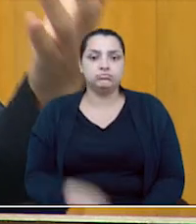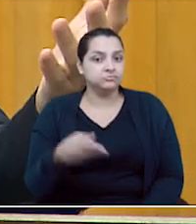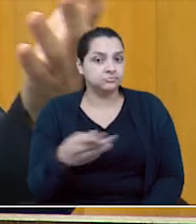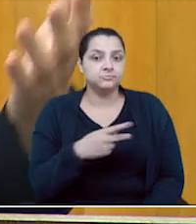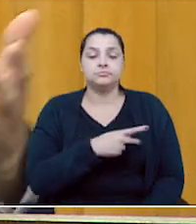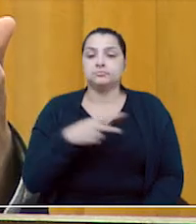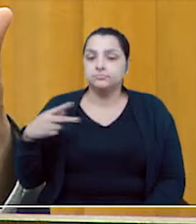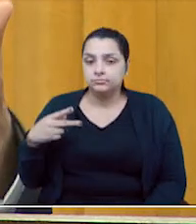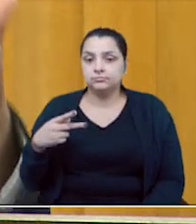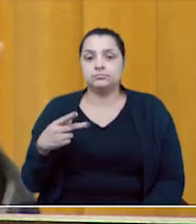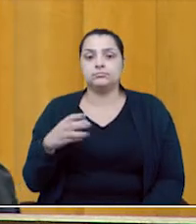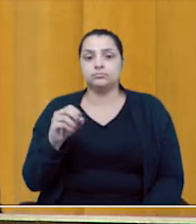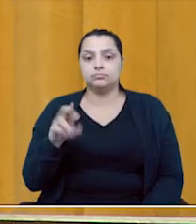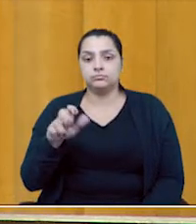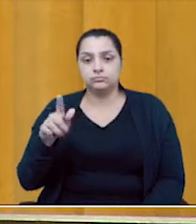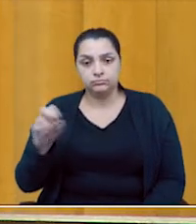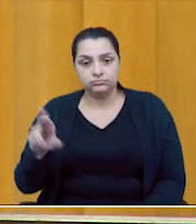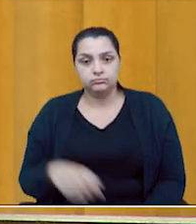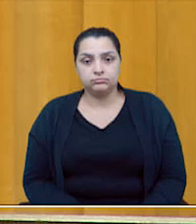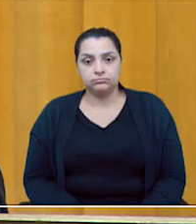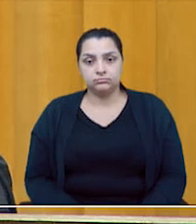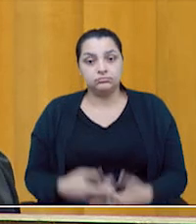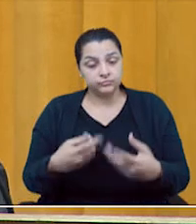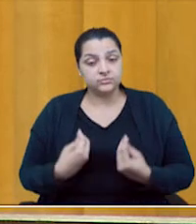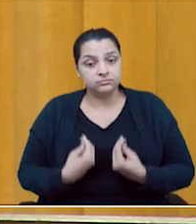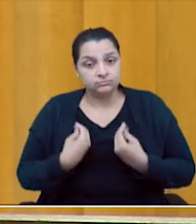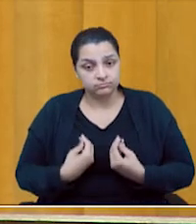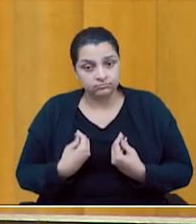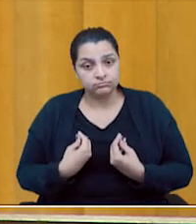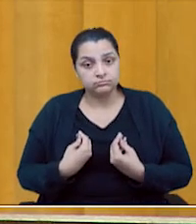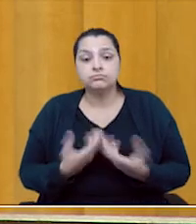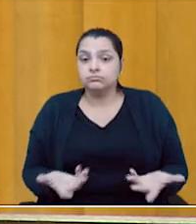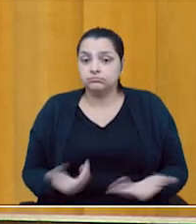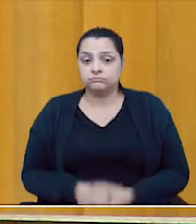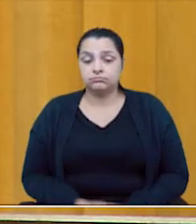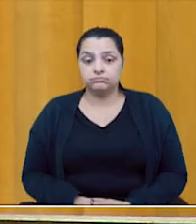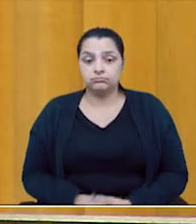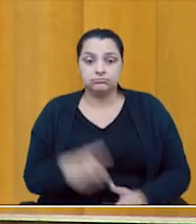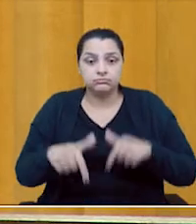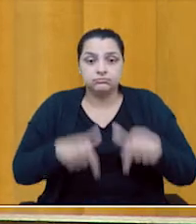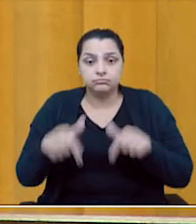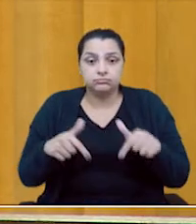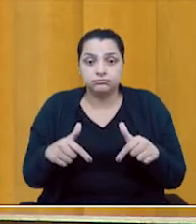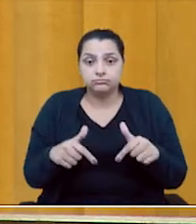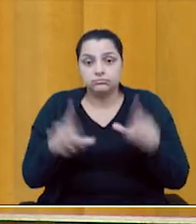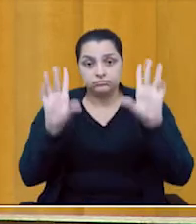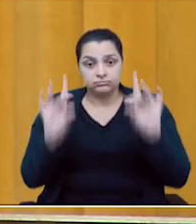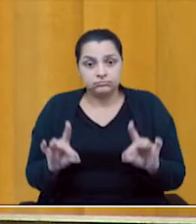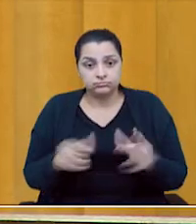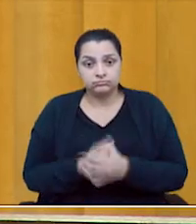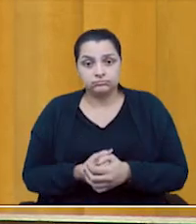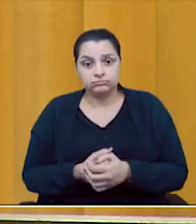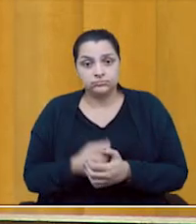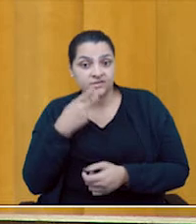corregedores, me desculpem. Os senhores estão. São funções específicas. são ônus, ou diziam que era bônus, né? Mas eu acho que é